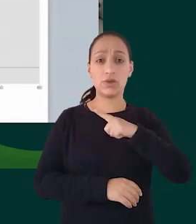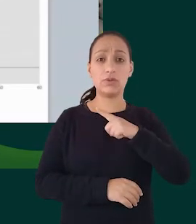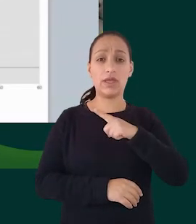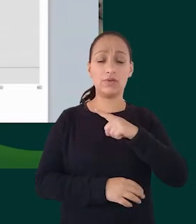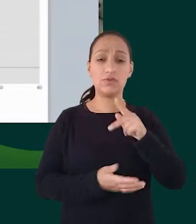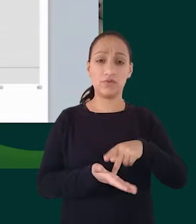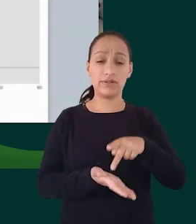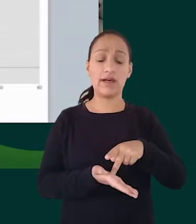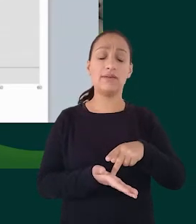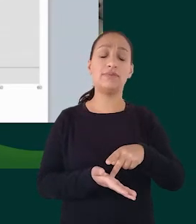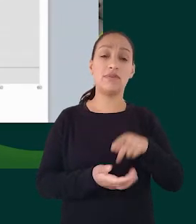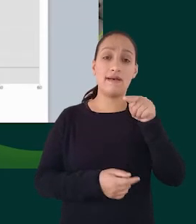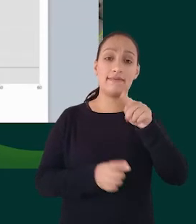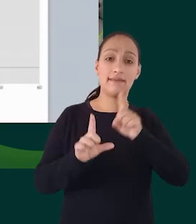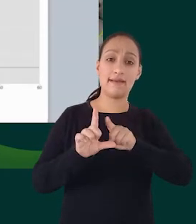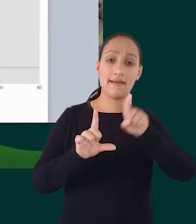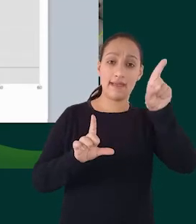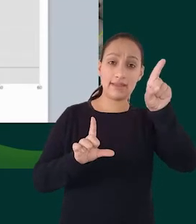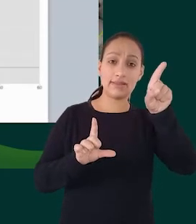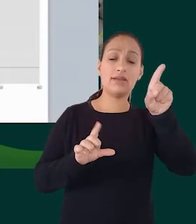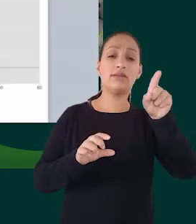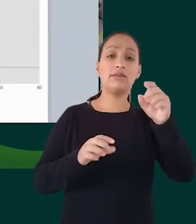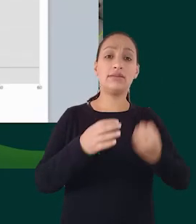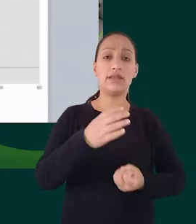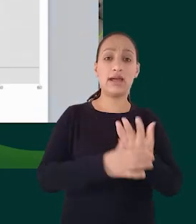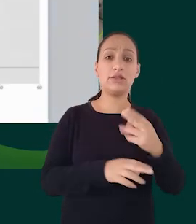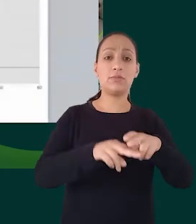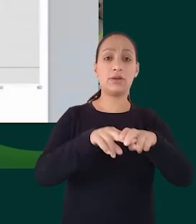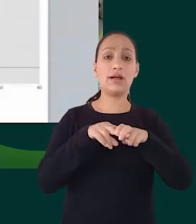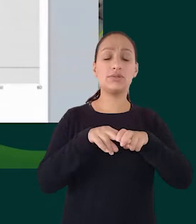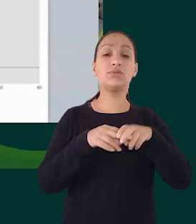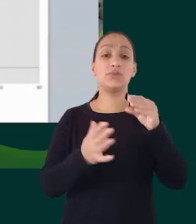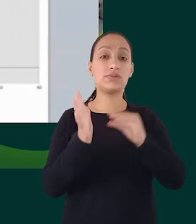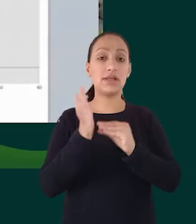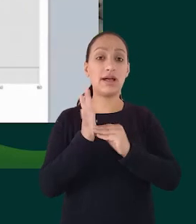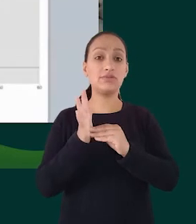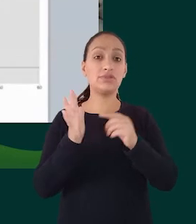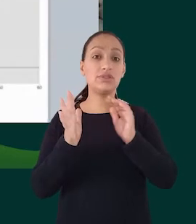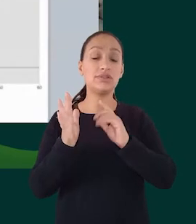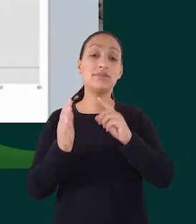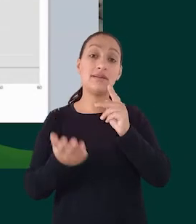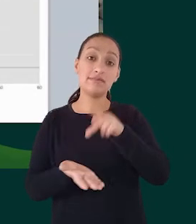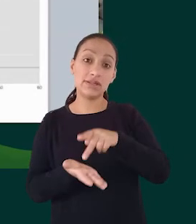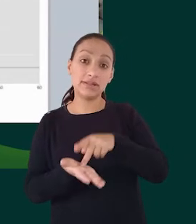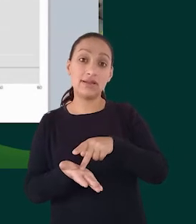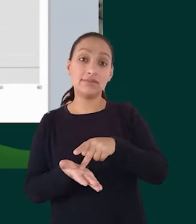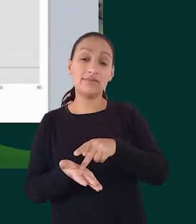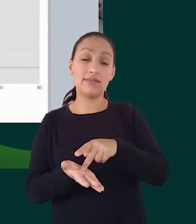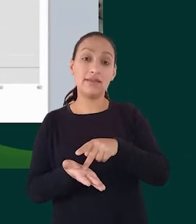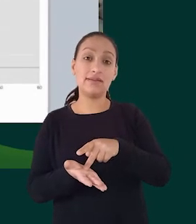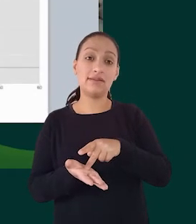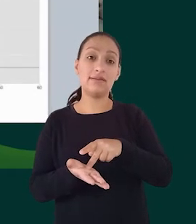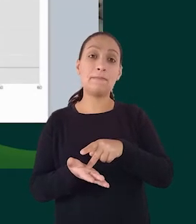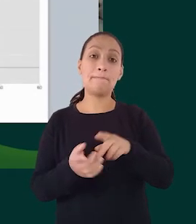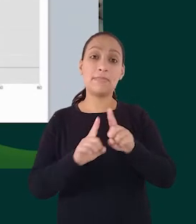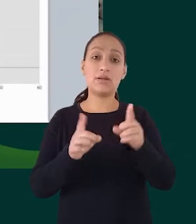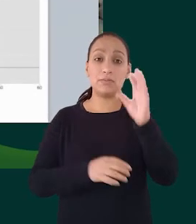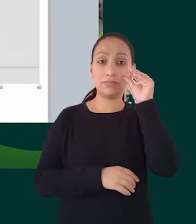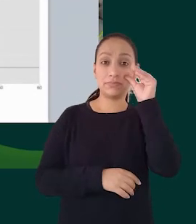essa reta, ela foi gerada em função desses dados reais. Mas observem que os dados na